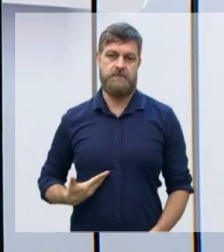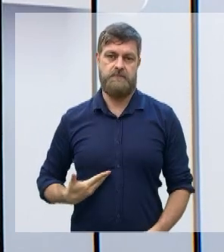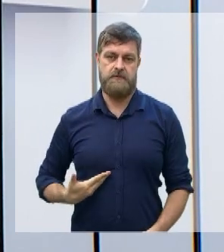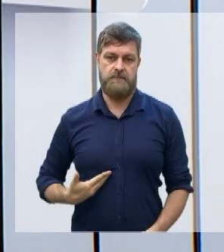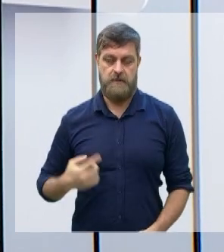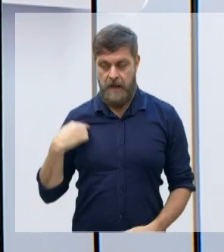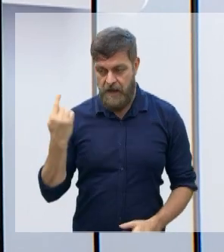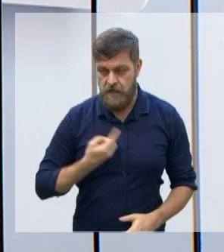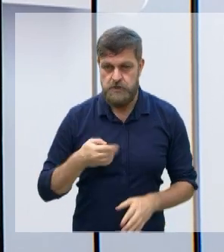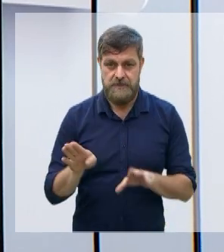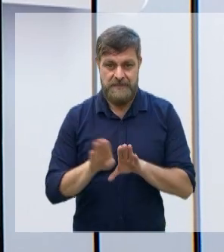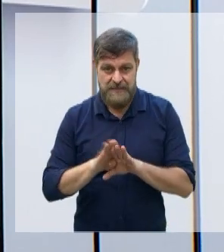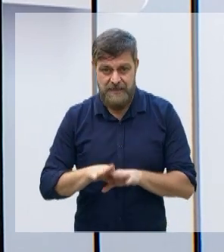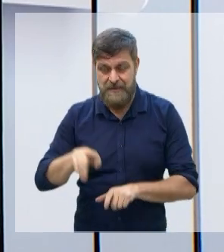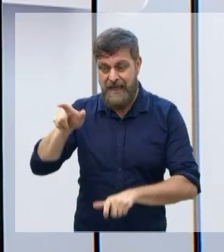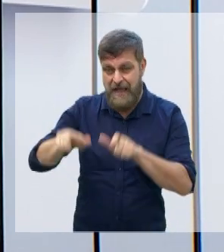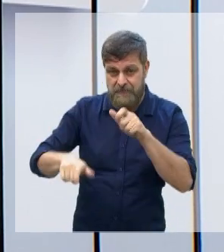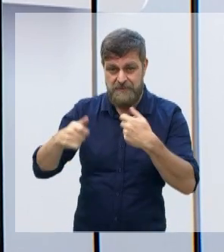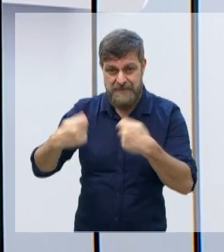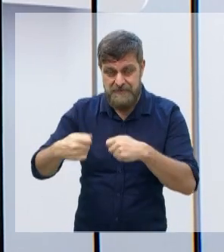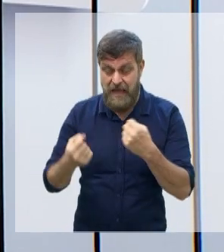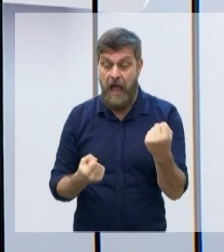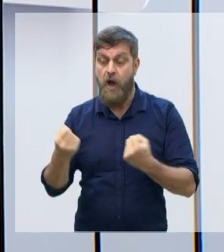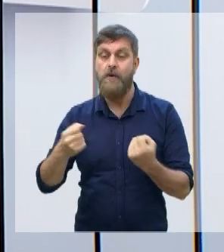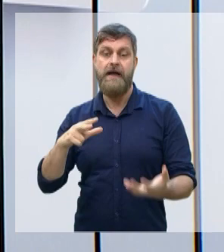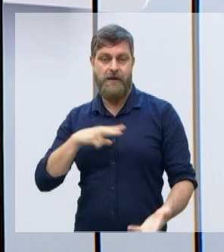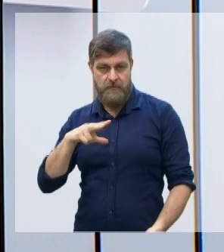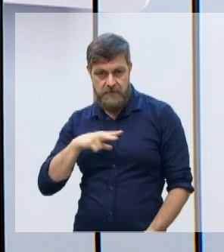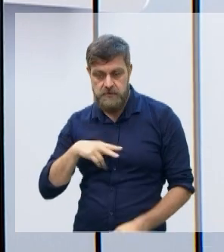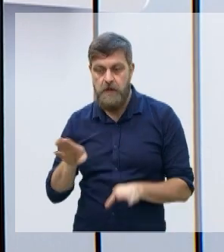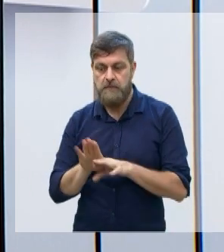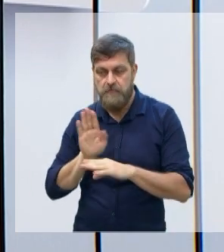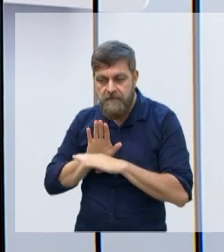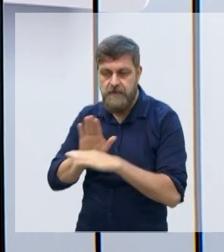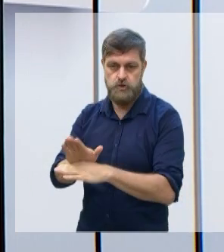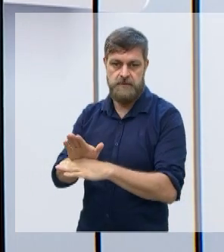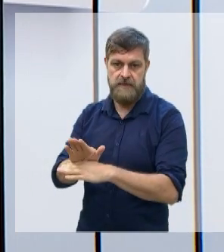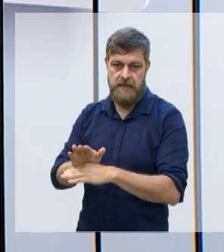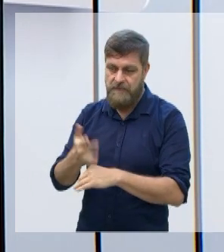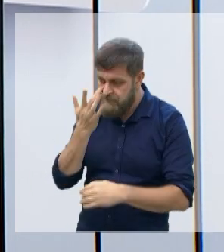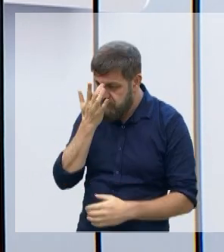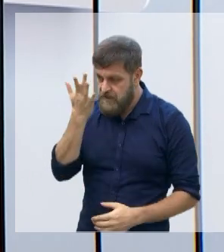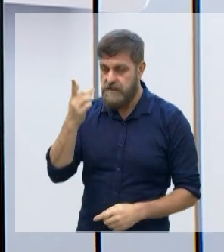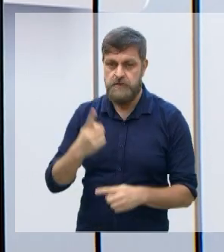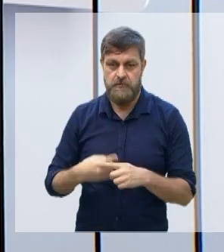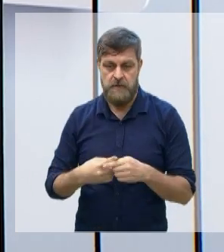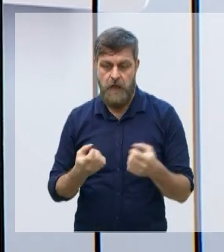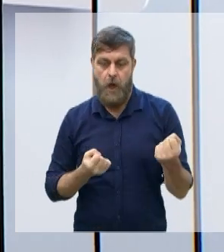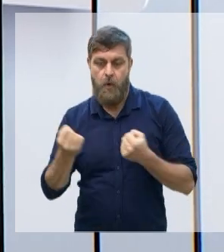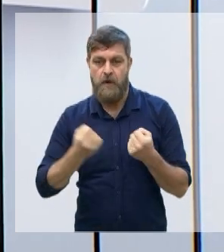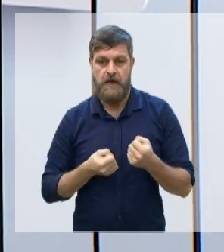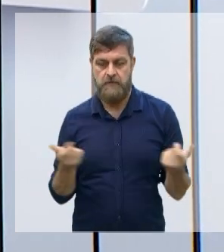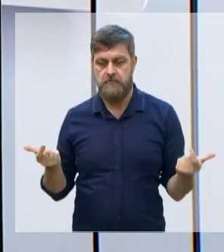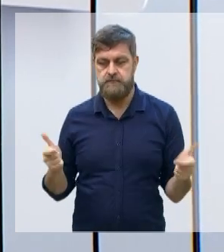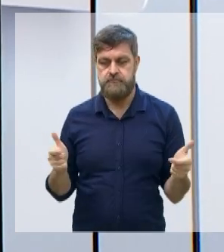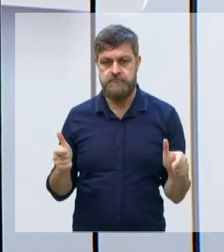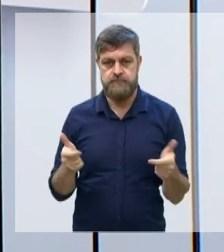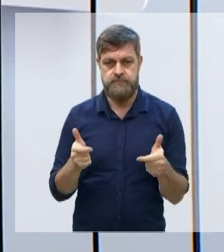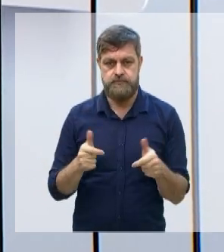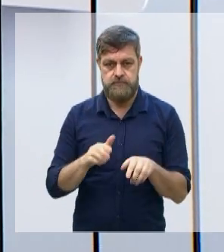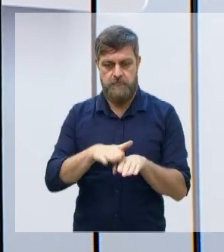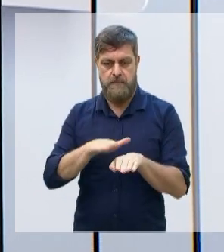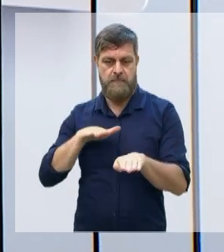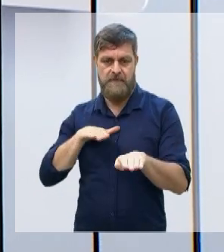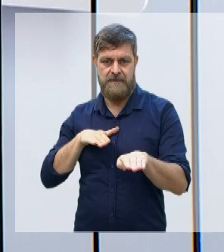ônibus mas a gente vai ter um lembra aquele que depende do seu carro particular também né porque os carros vão diminuir é não